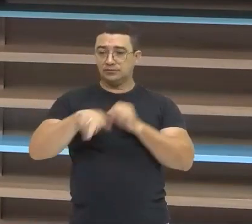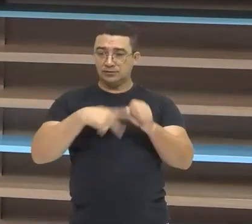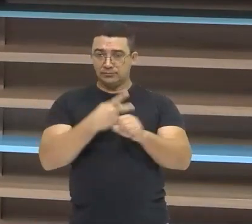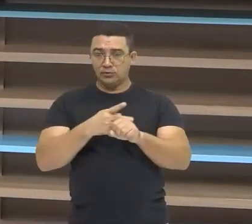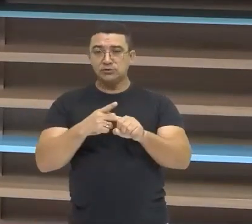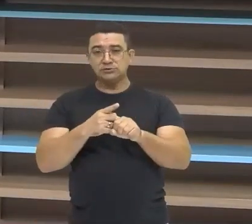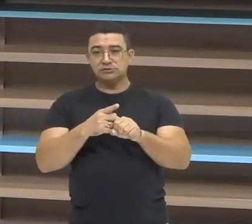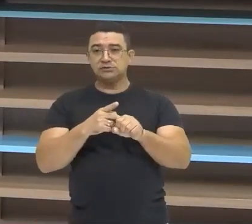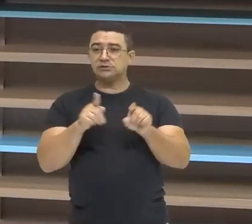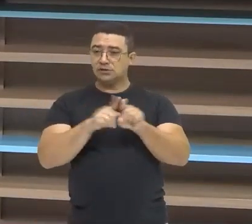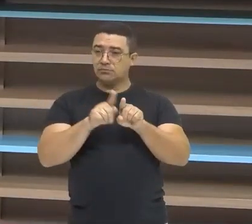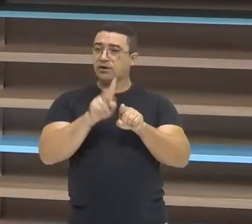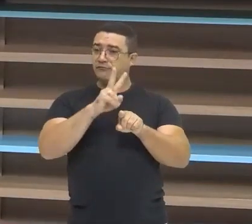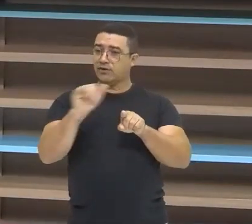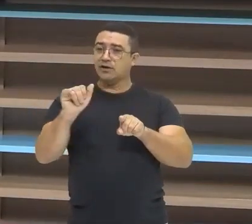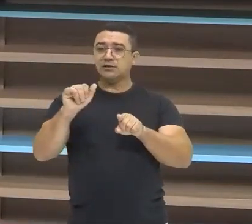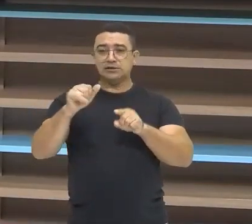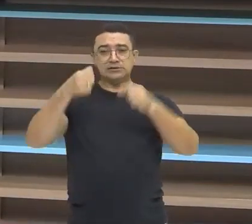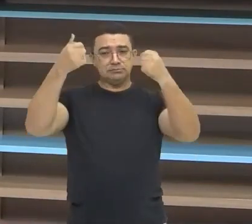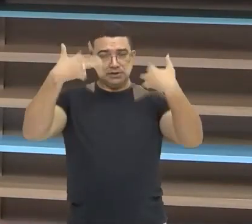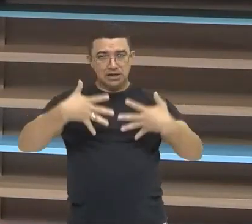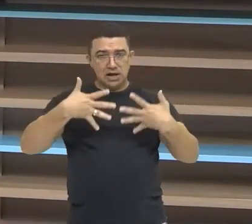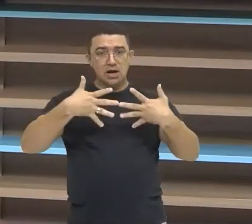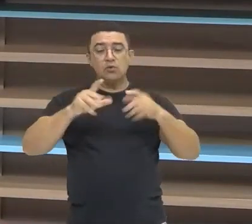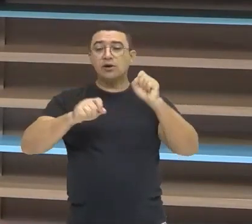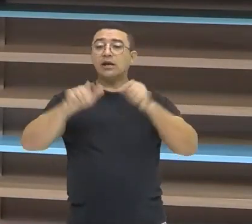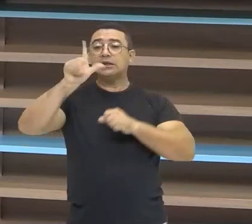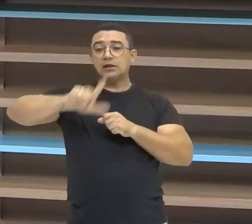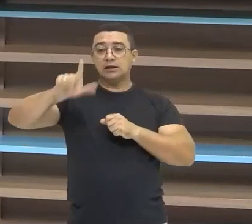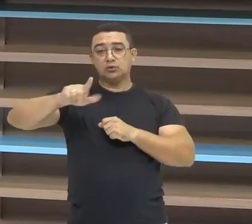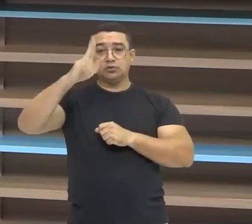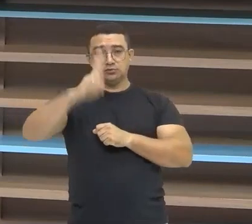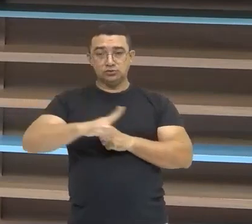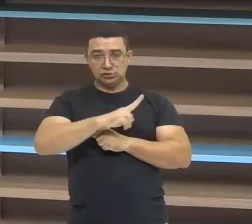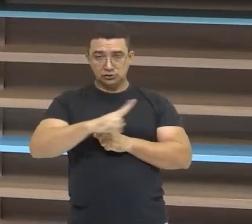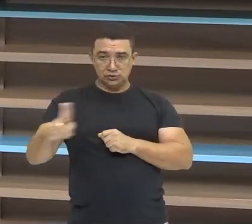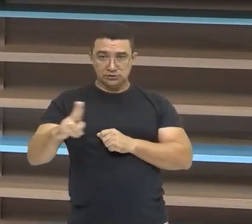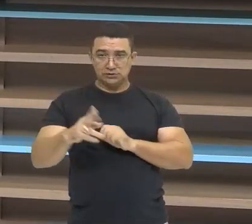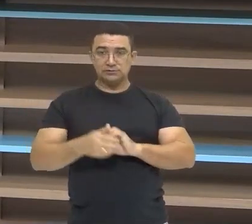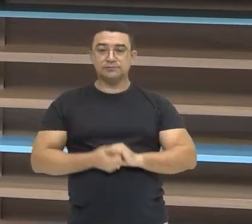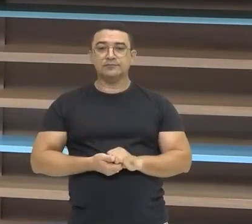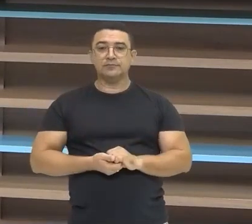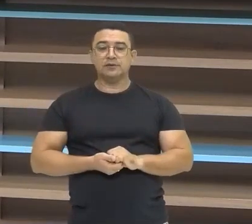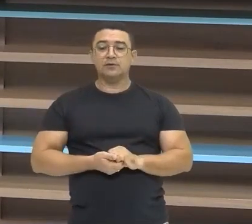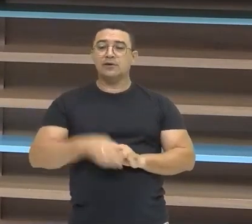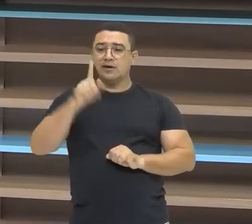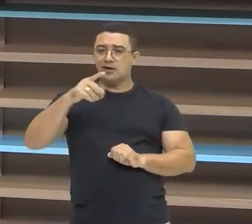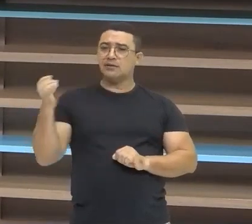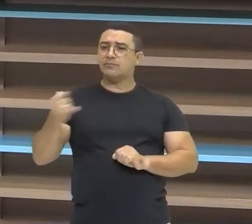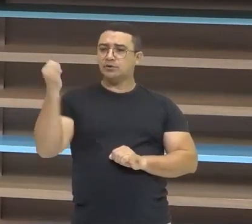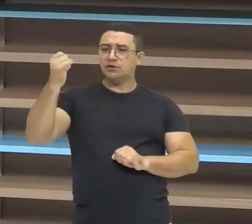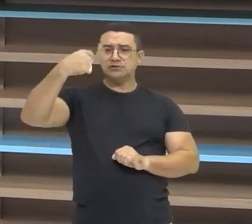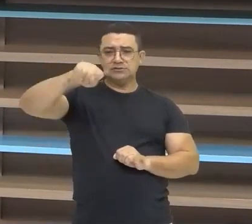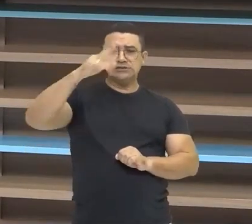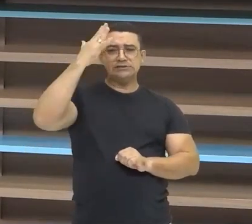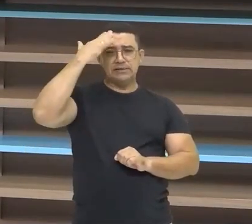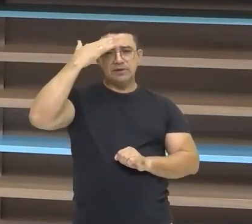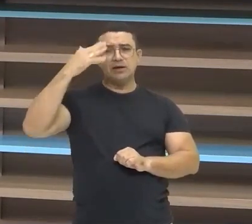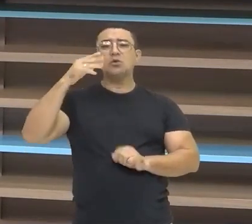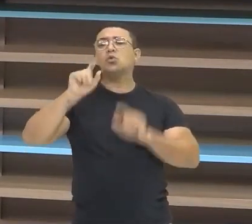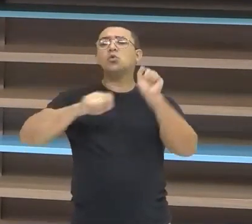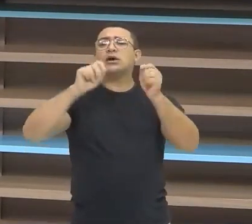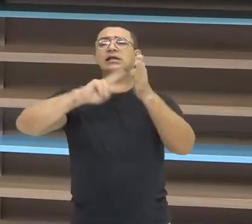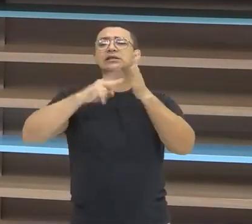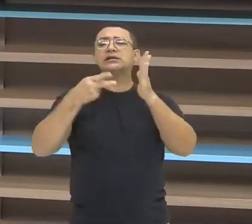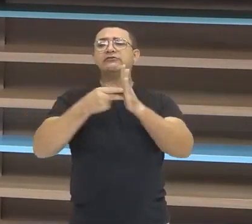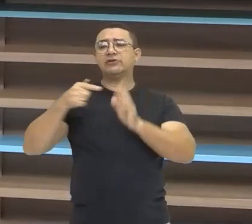momento explicando a literatura do jesuíta. Mas é importante que você tenha entendido, né, o que foi o quinhentismo, quando ele ocorreu, o que